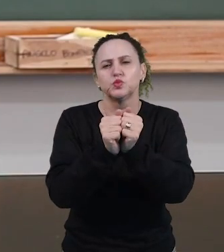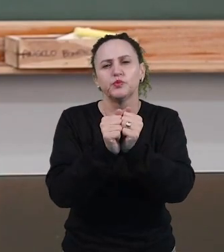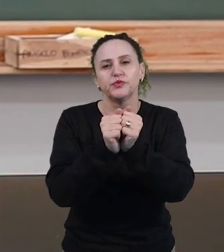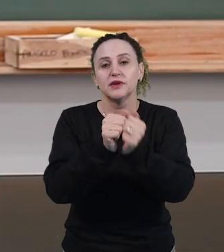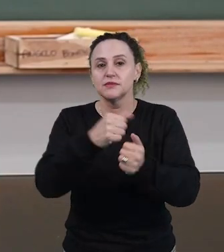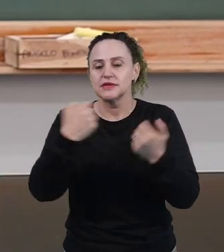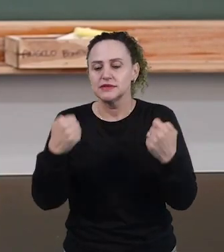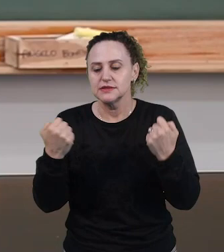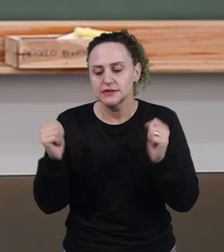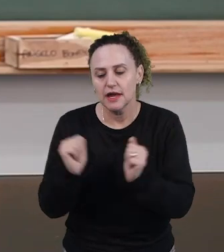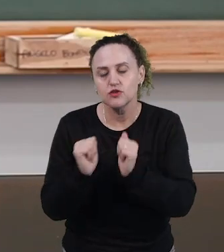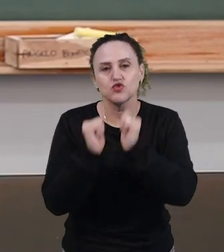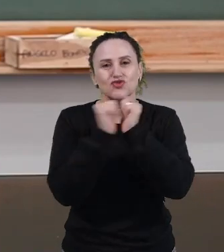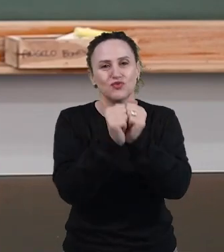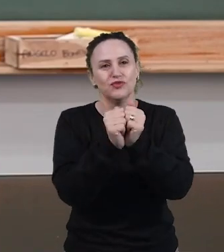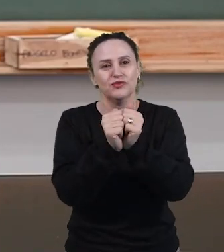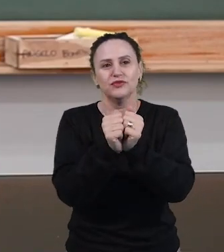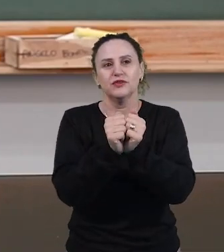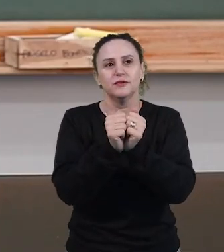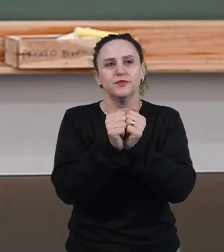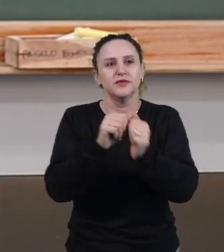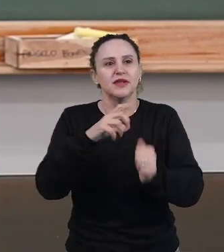tem alguém, né,